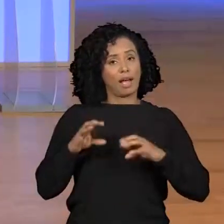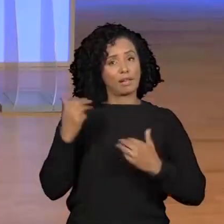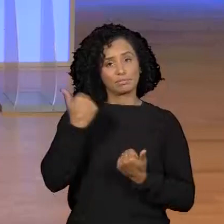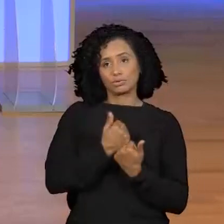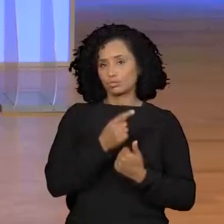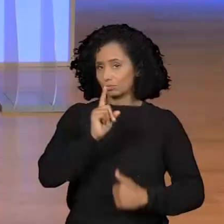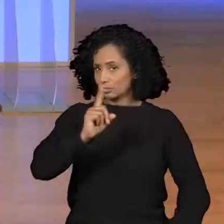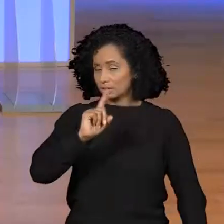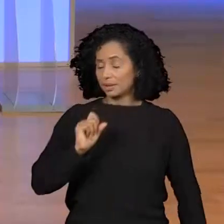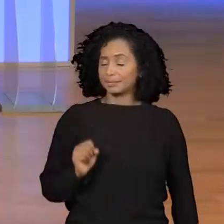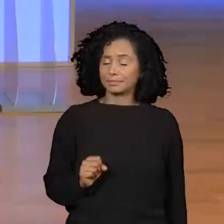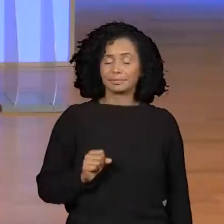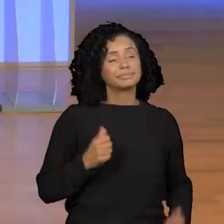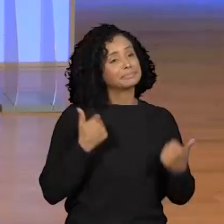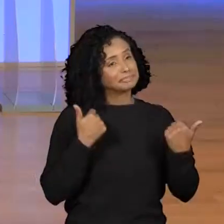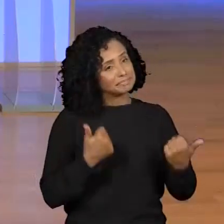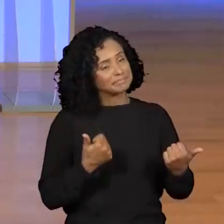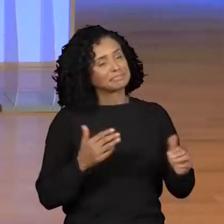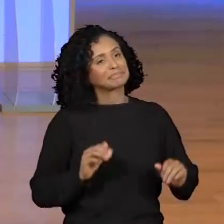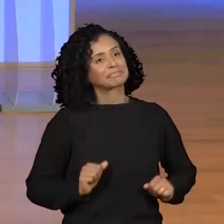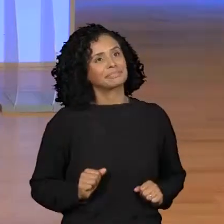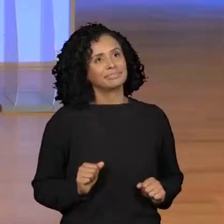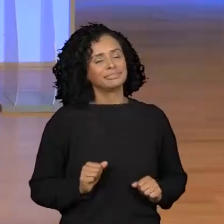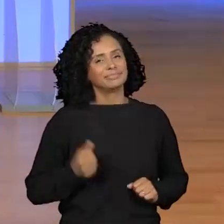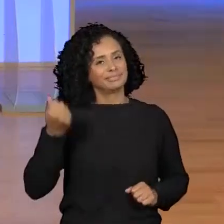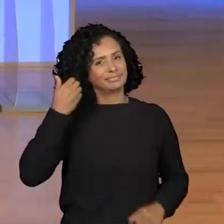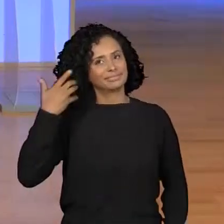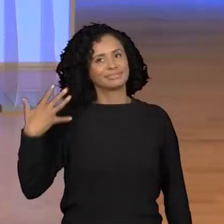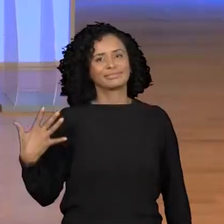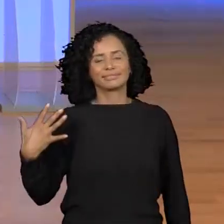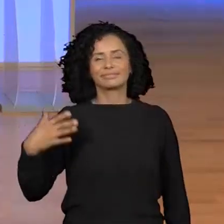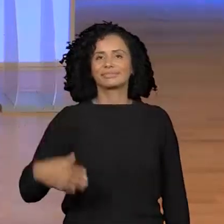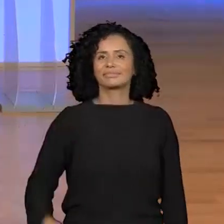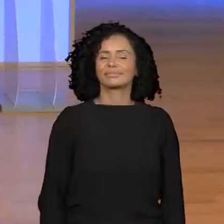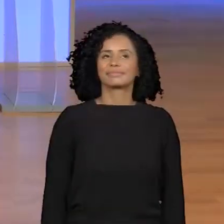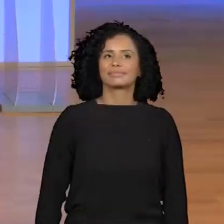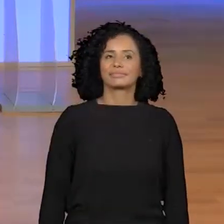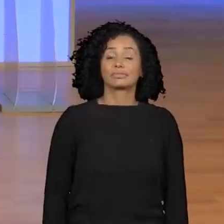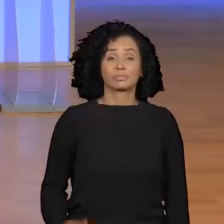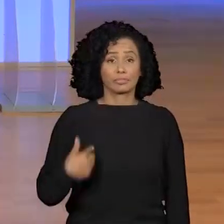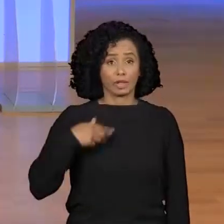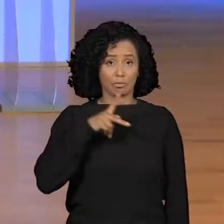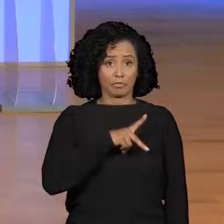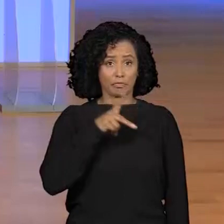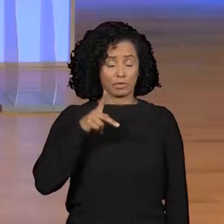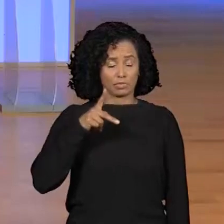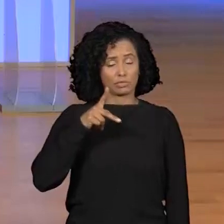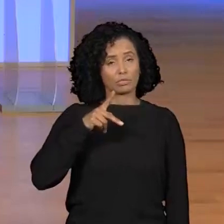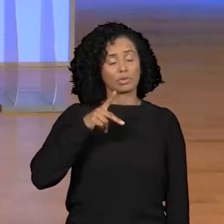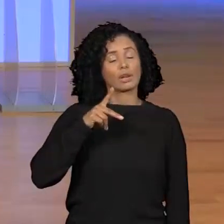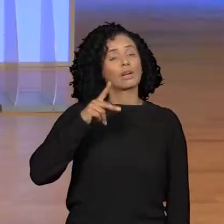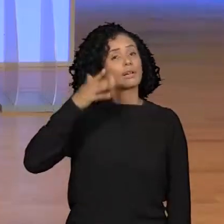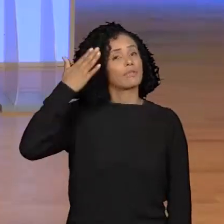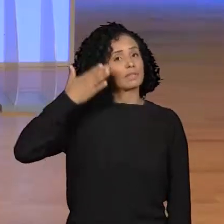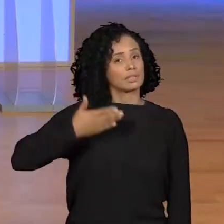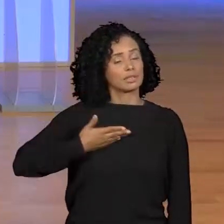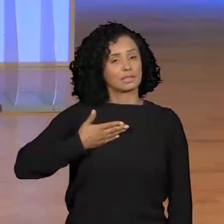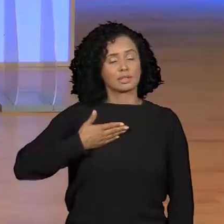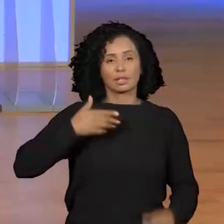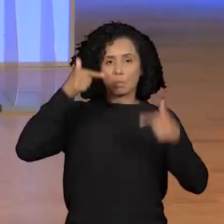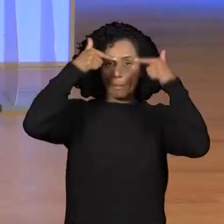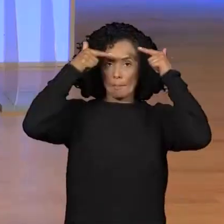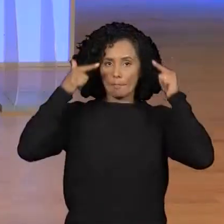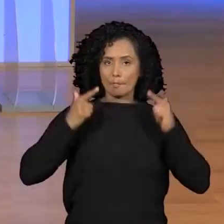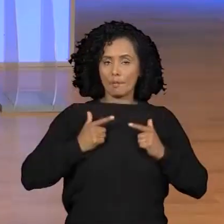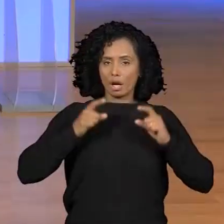bom, professor. Vamos fazer nossa audiodescrição? Sim? Então eu sou a professora Franciele, meu cabelo é liso, eu uso óculos,